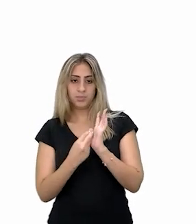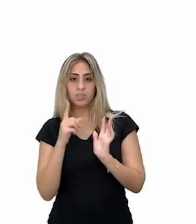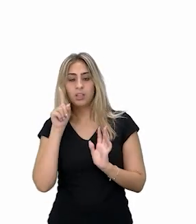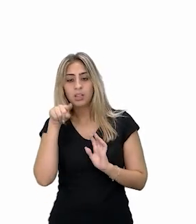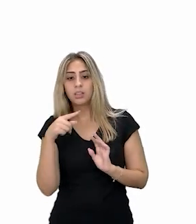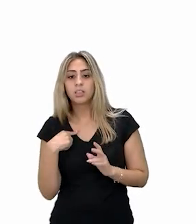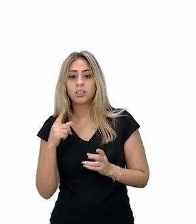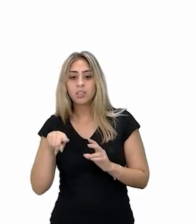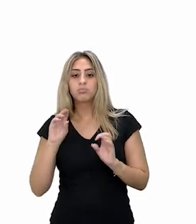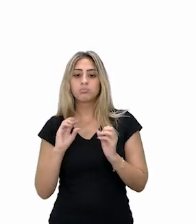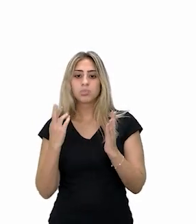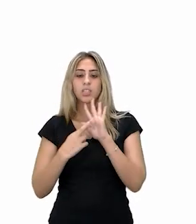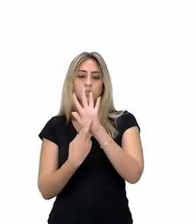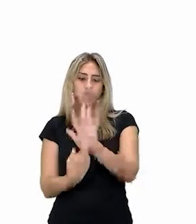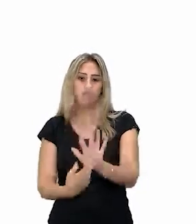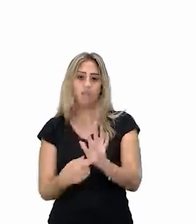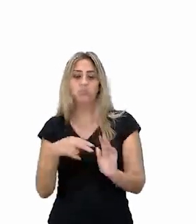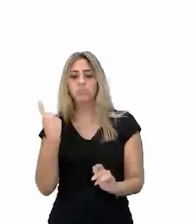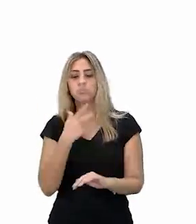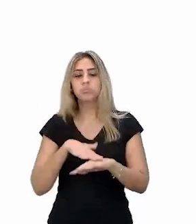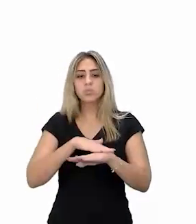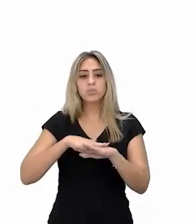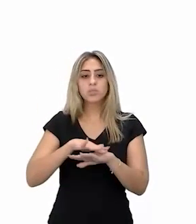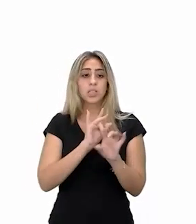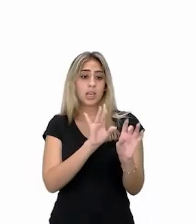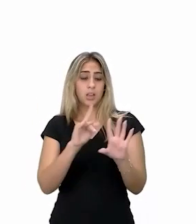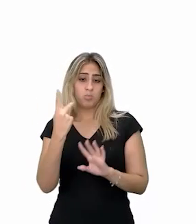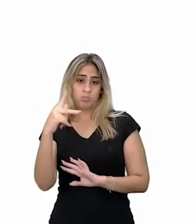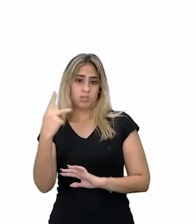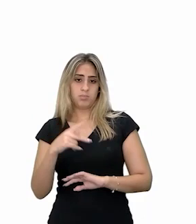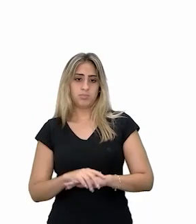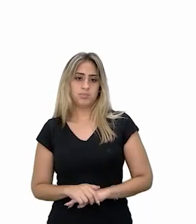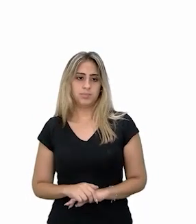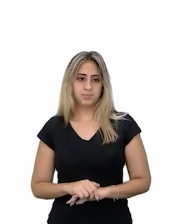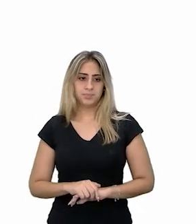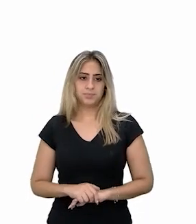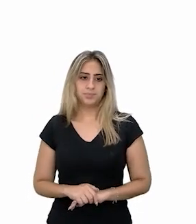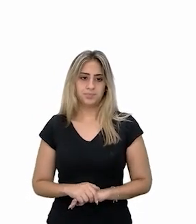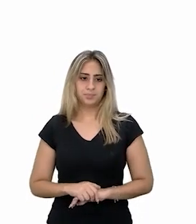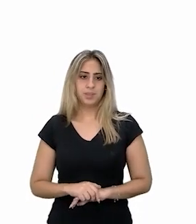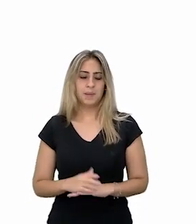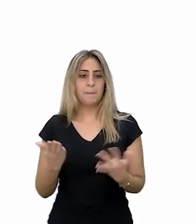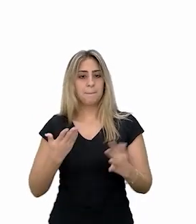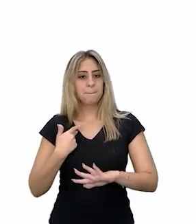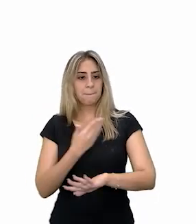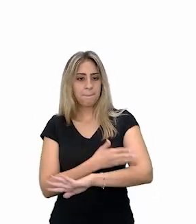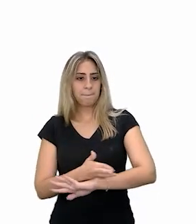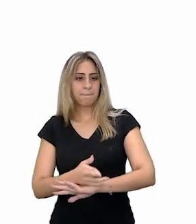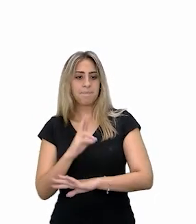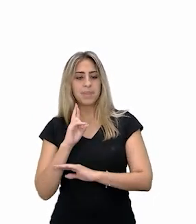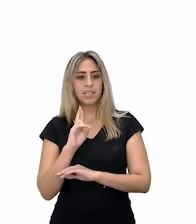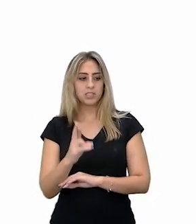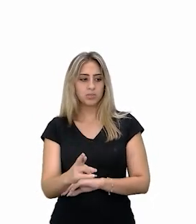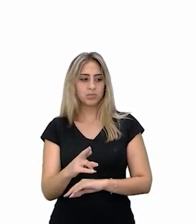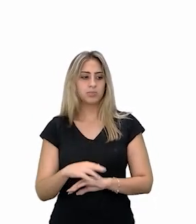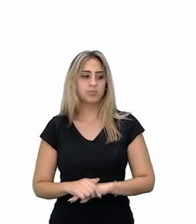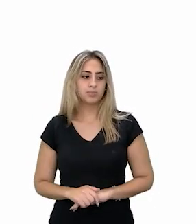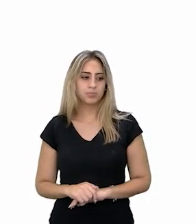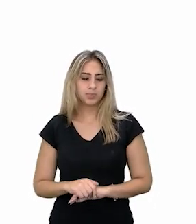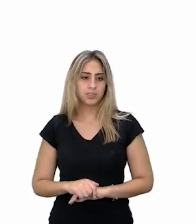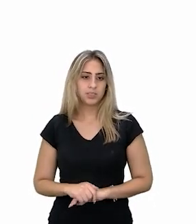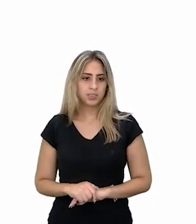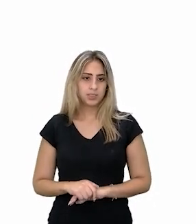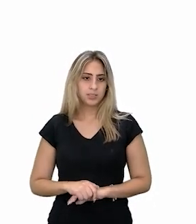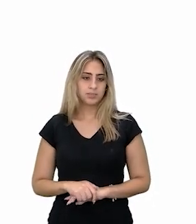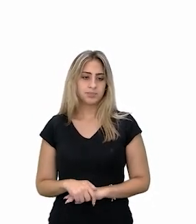de resultados. Então, vamos agora conversar sobre cada um deles, a começar pelo card de resultados, tá bem? Então, clicou